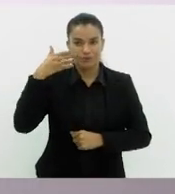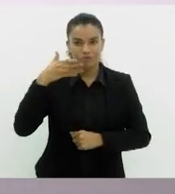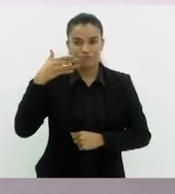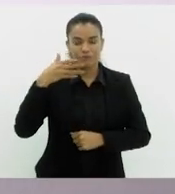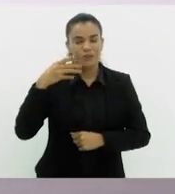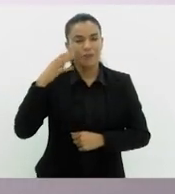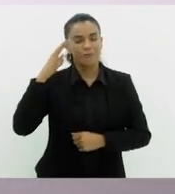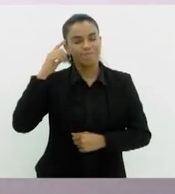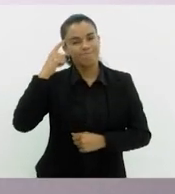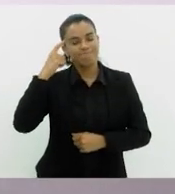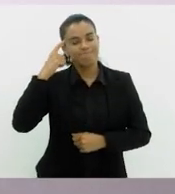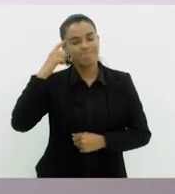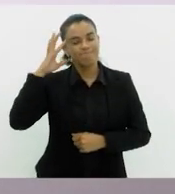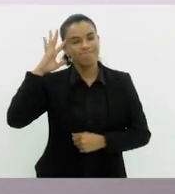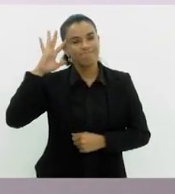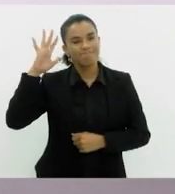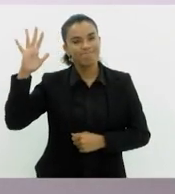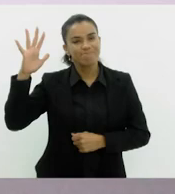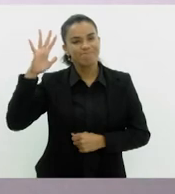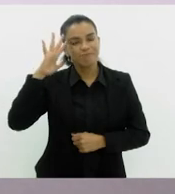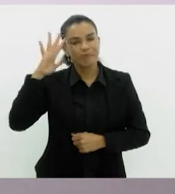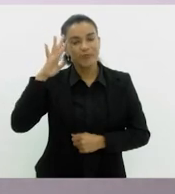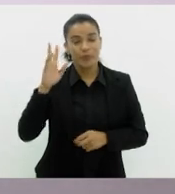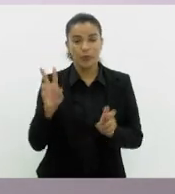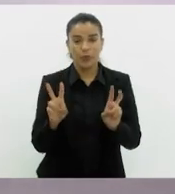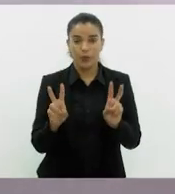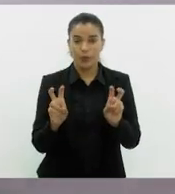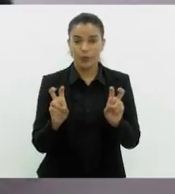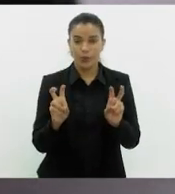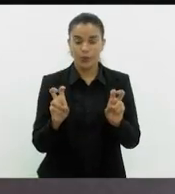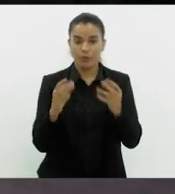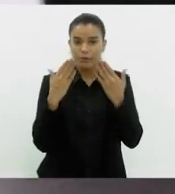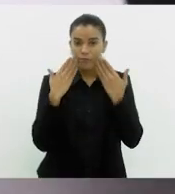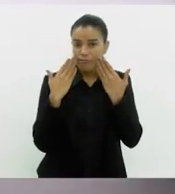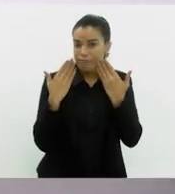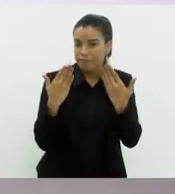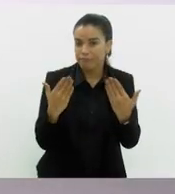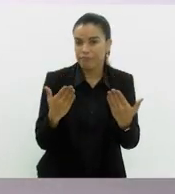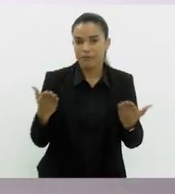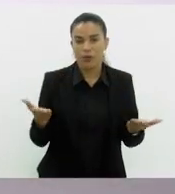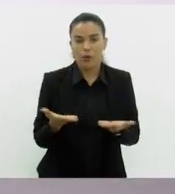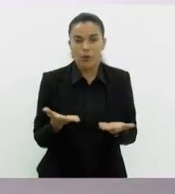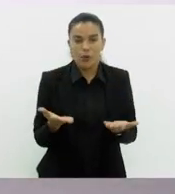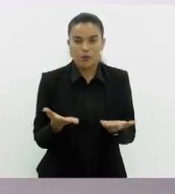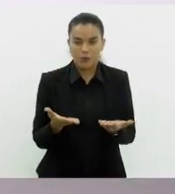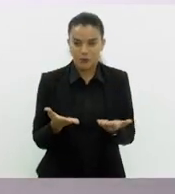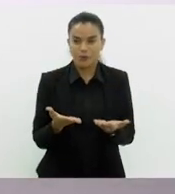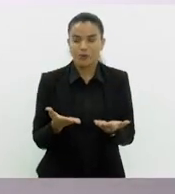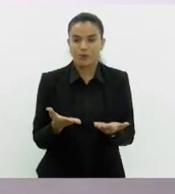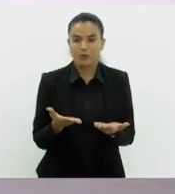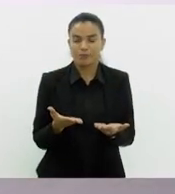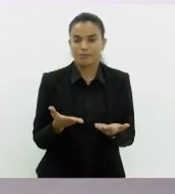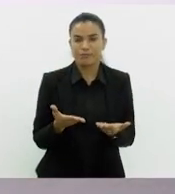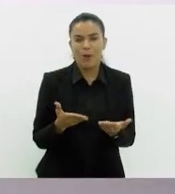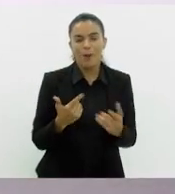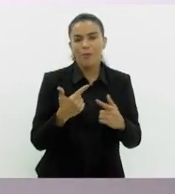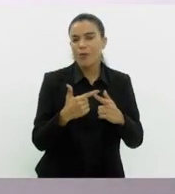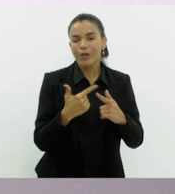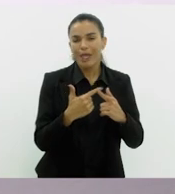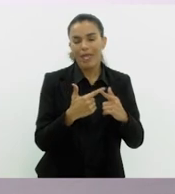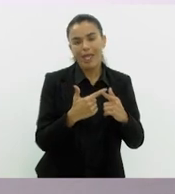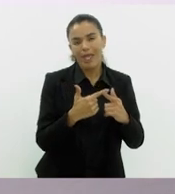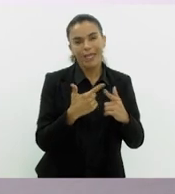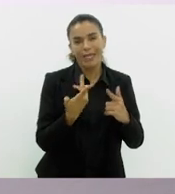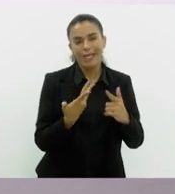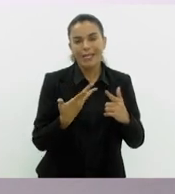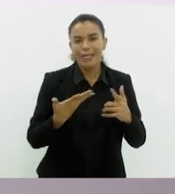Fico pensando da importância do tema apresentado hoje aqui, que ele perpassa, acho que,